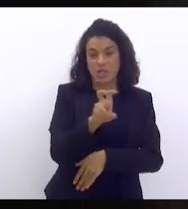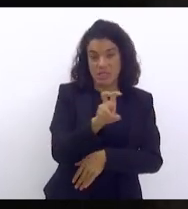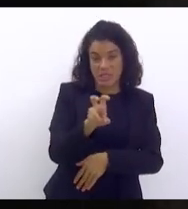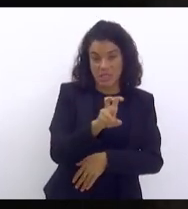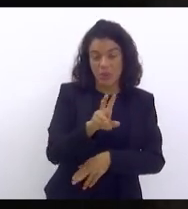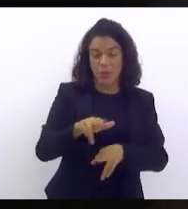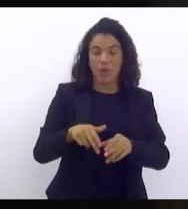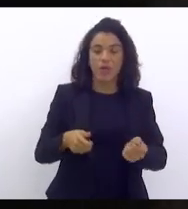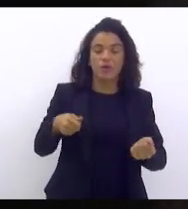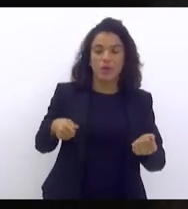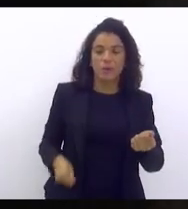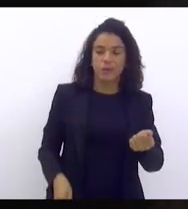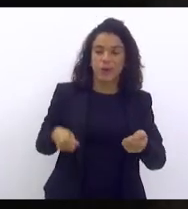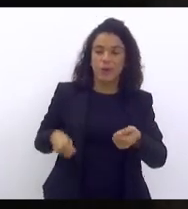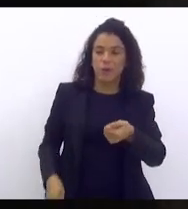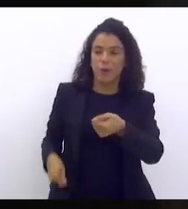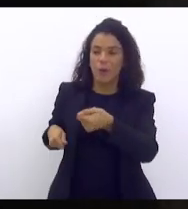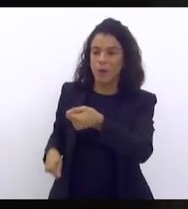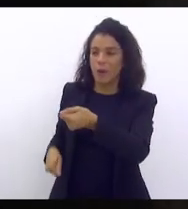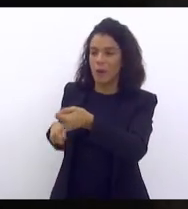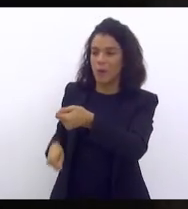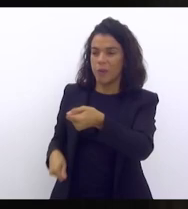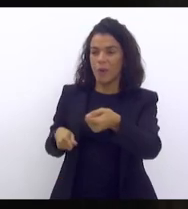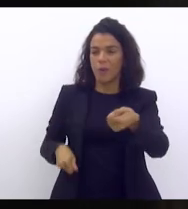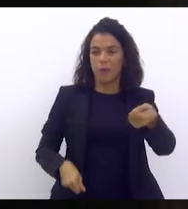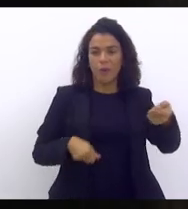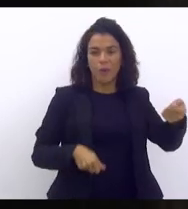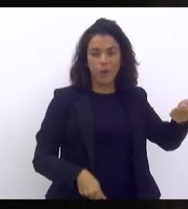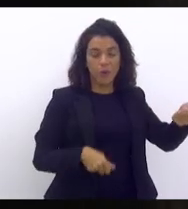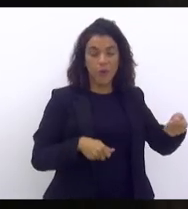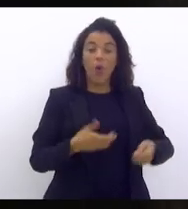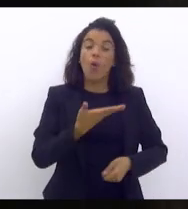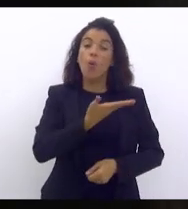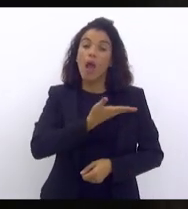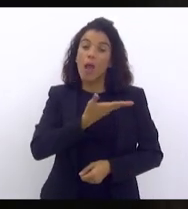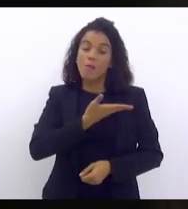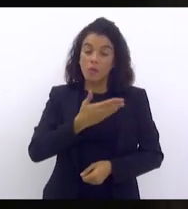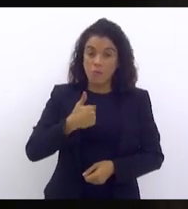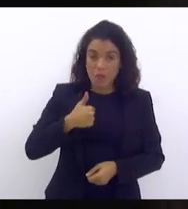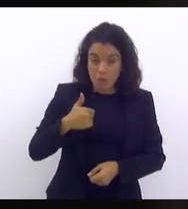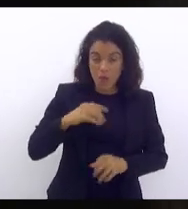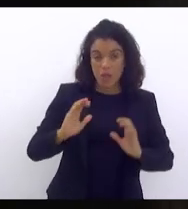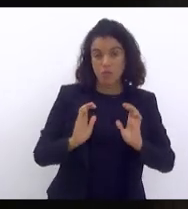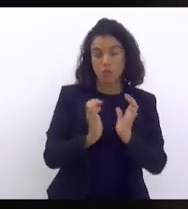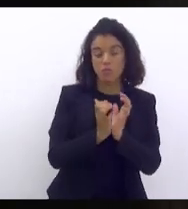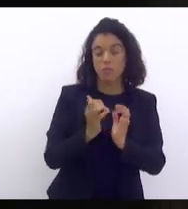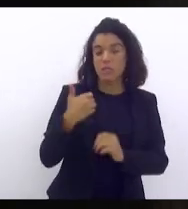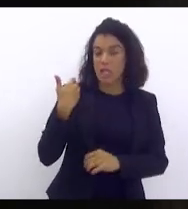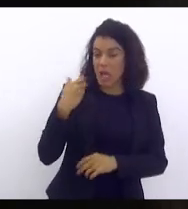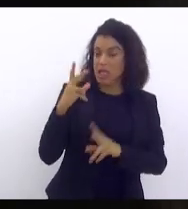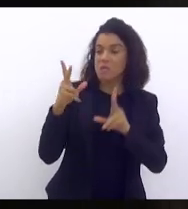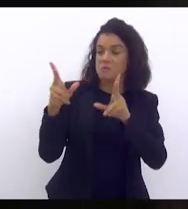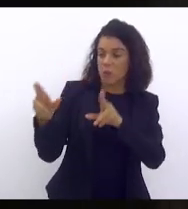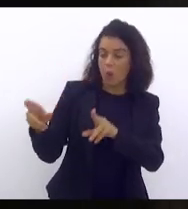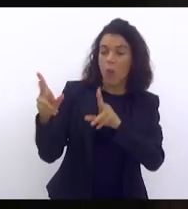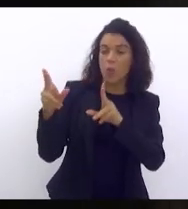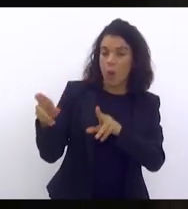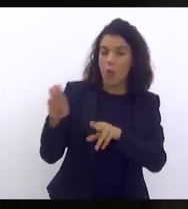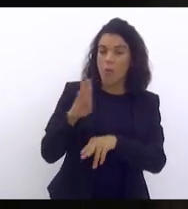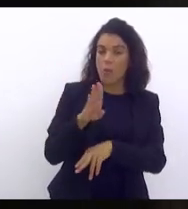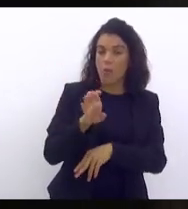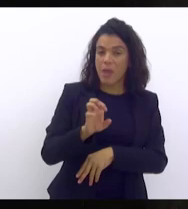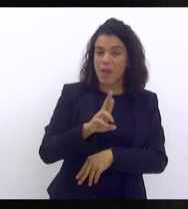inseticida e outras coisas, um amigo meu da minha turma faleceu semana passada com a idade mais ou menos essa aí que o Berriel